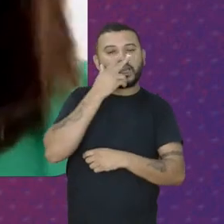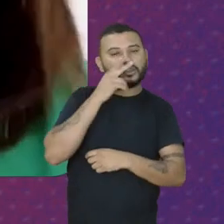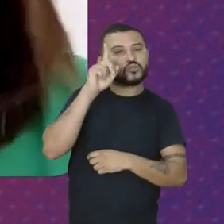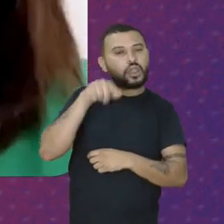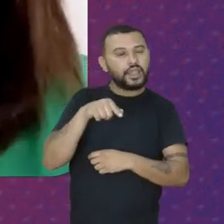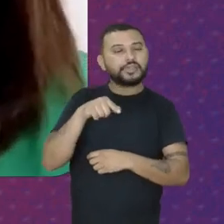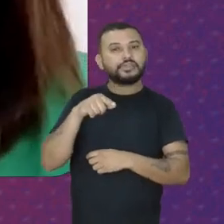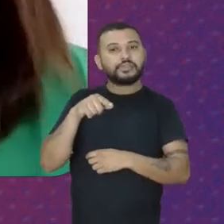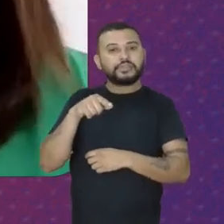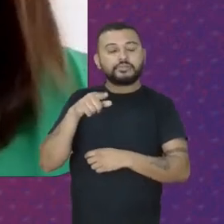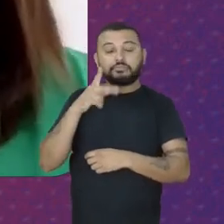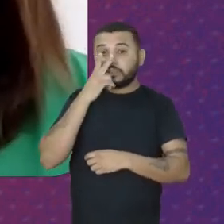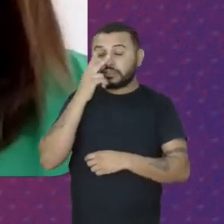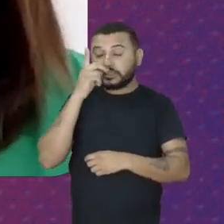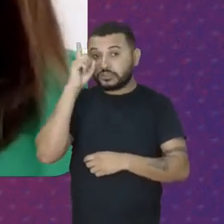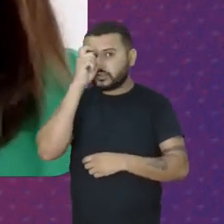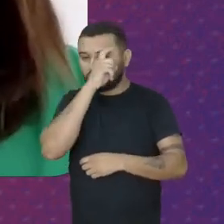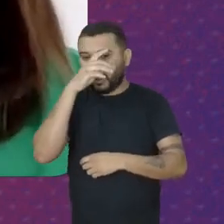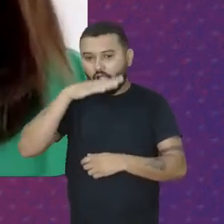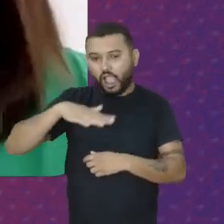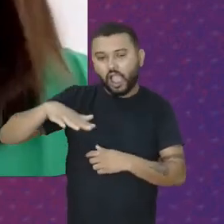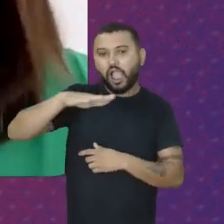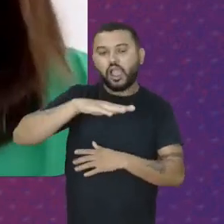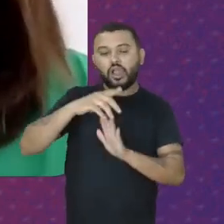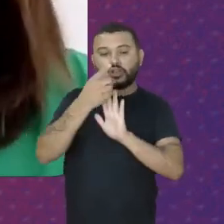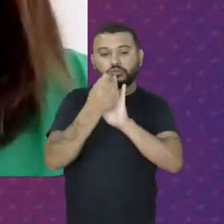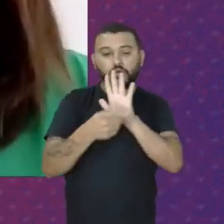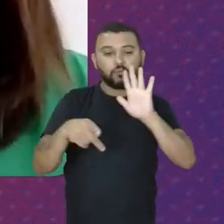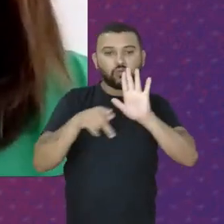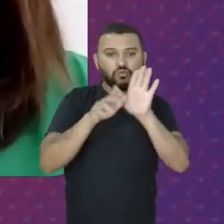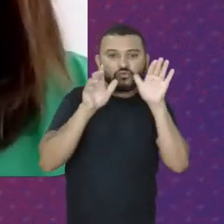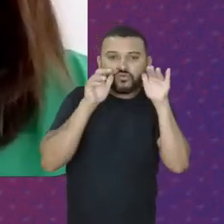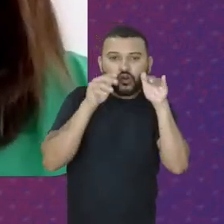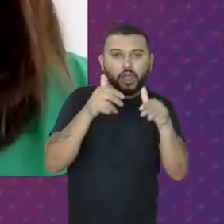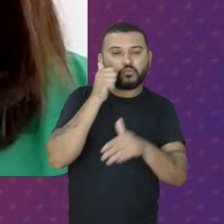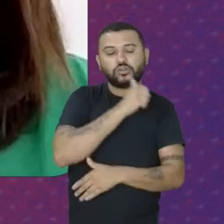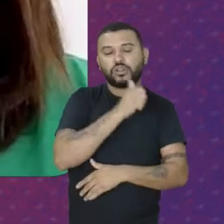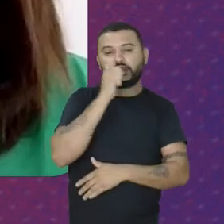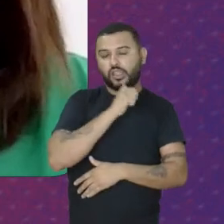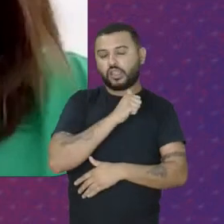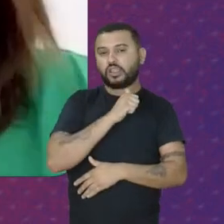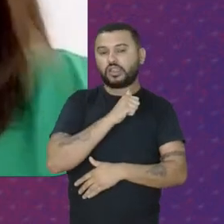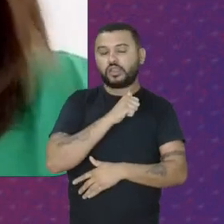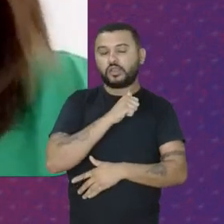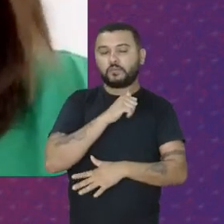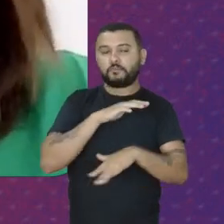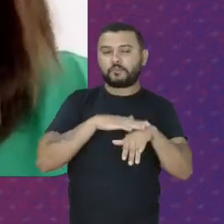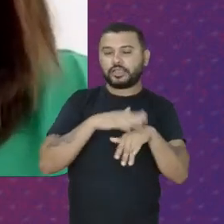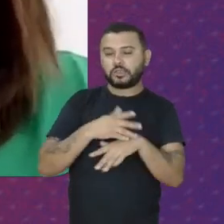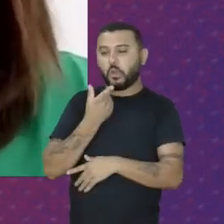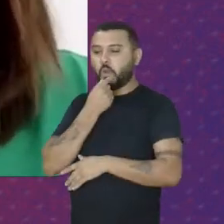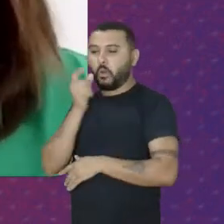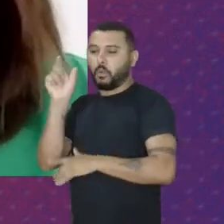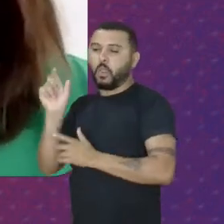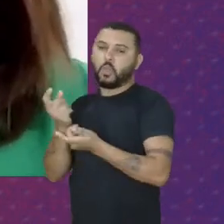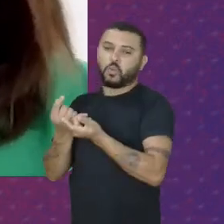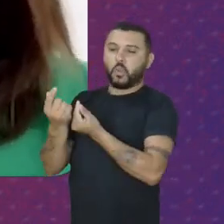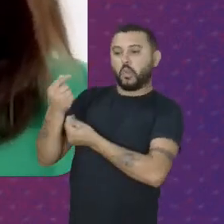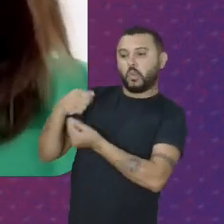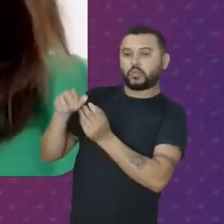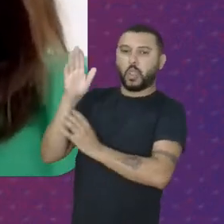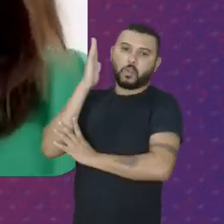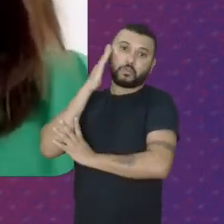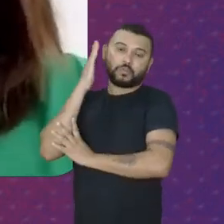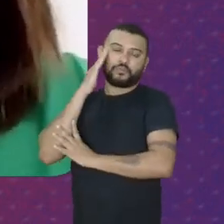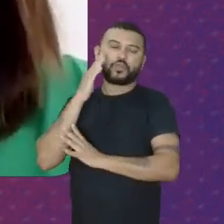esse nunca fosse o campo de atuação das mulheres, seria algo mais para os homens. Quantas